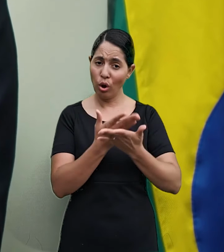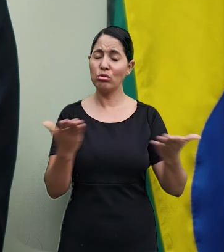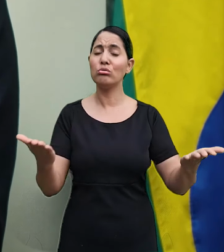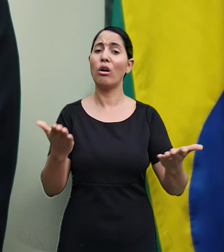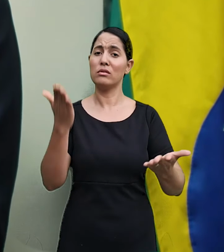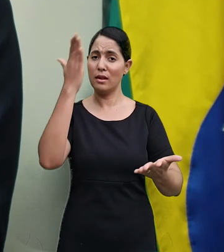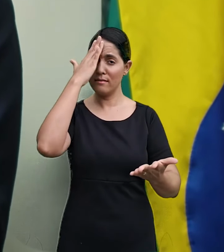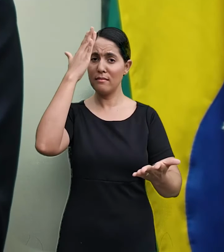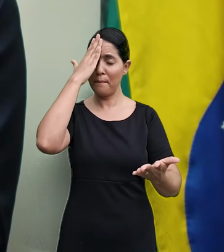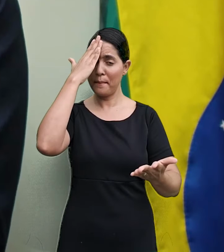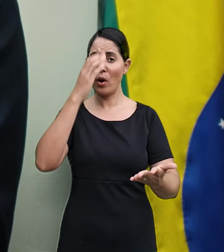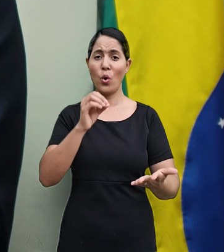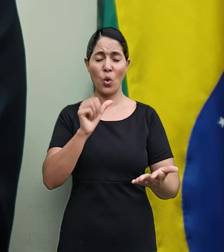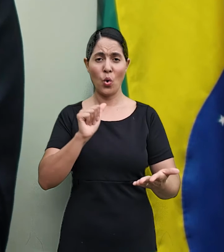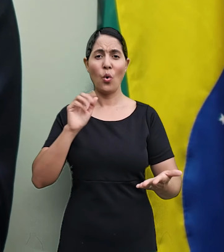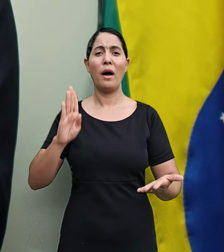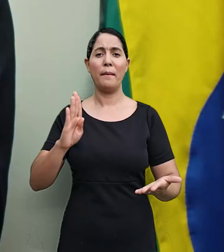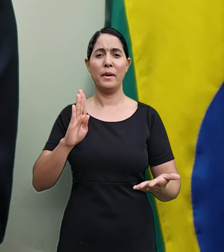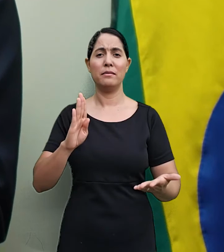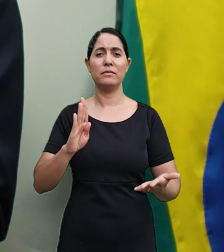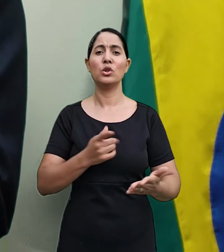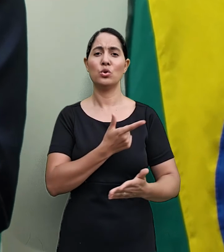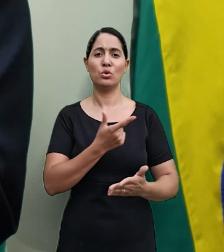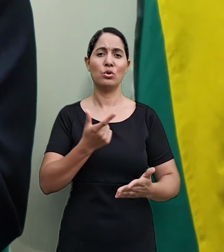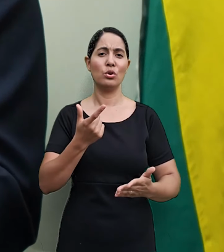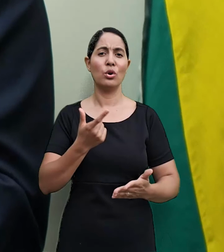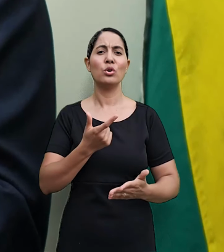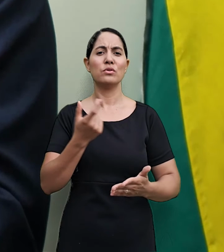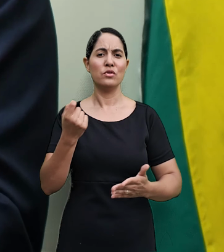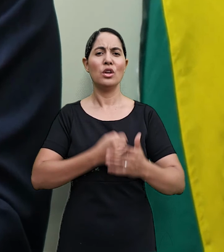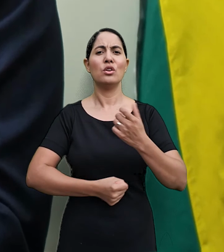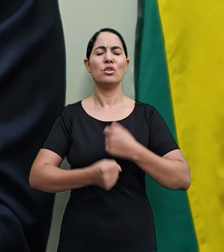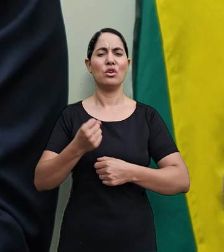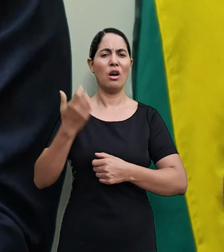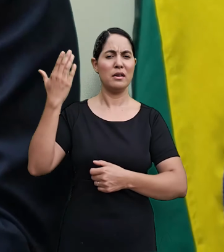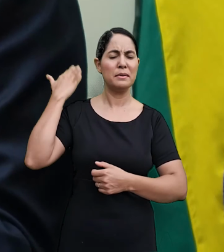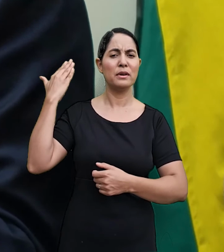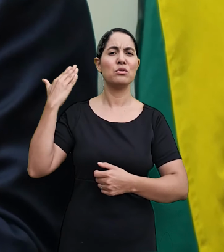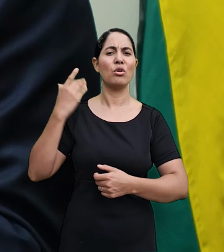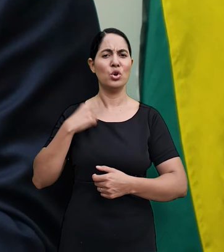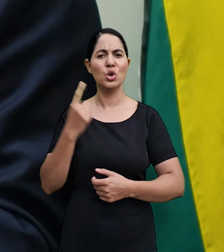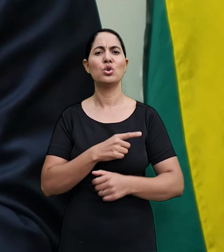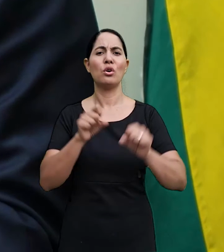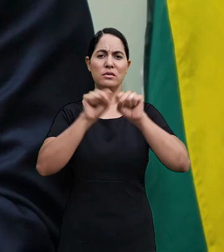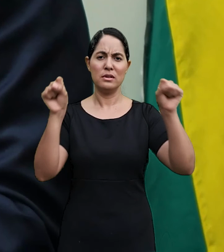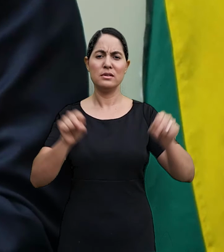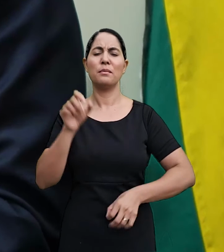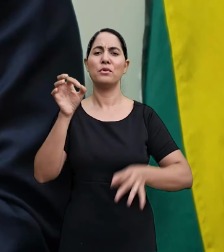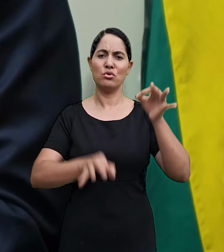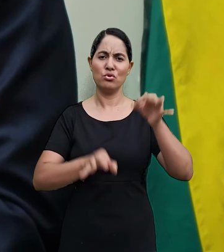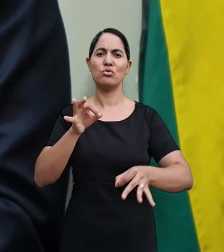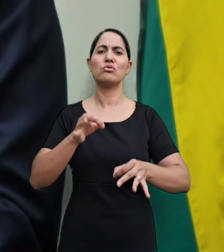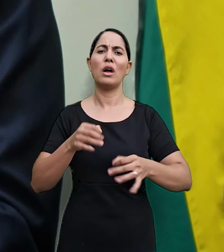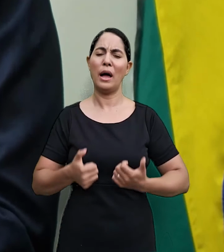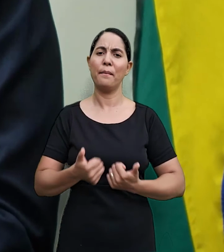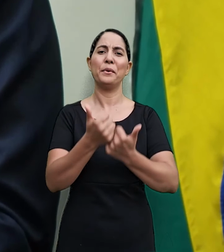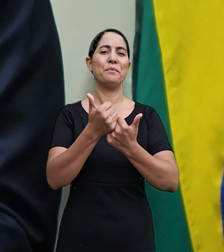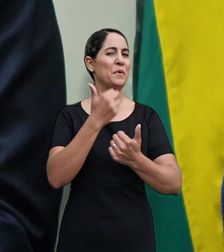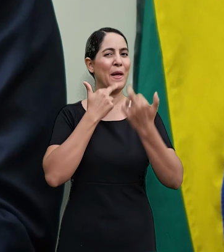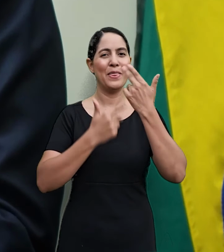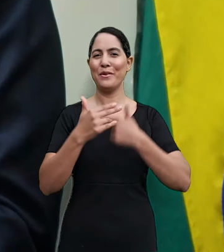conhecimento público que a OAB, nas 2 últimas décadas, apoiou diversas mudanças no sistema de justiça. Como